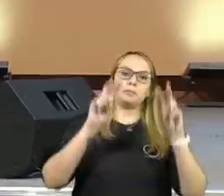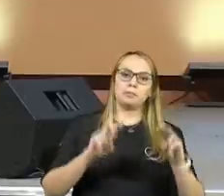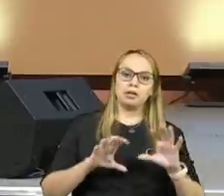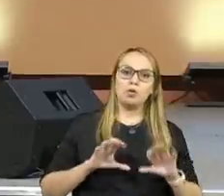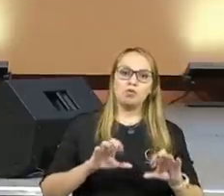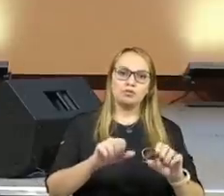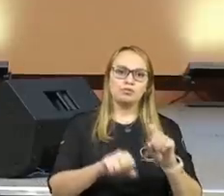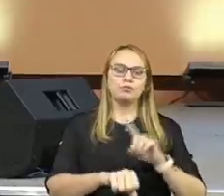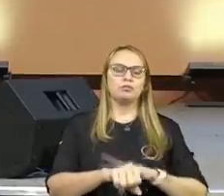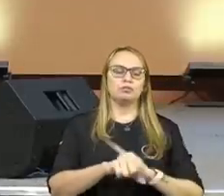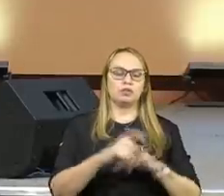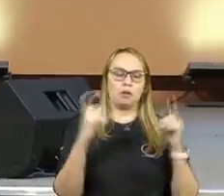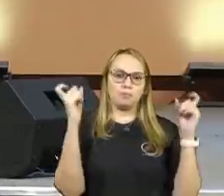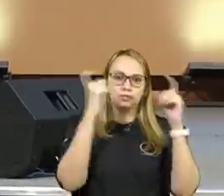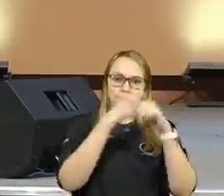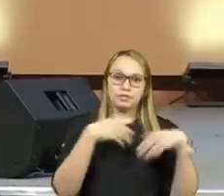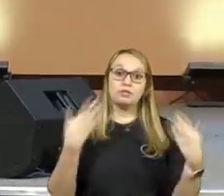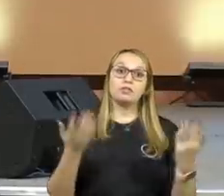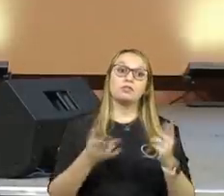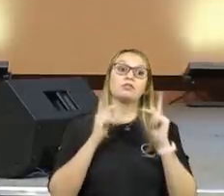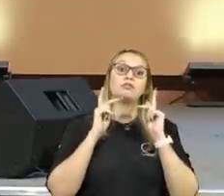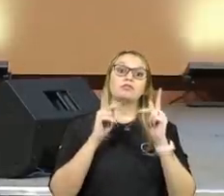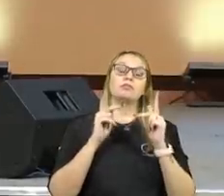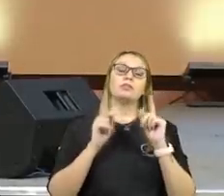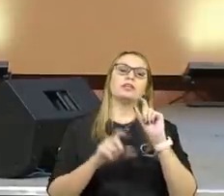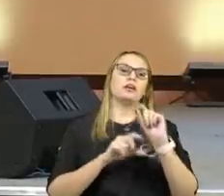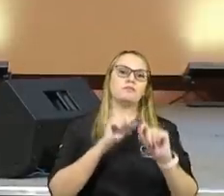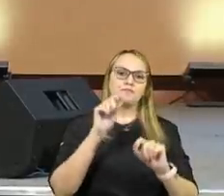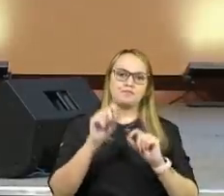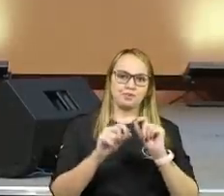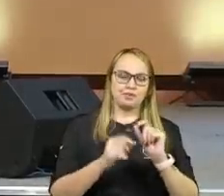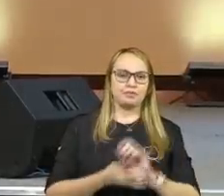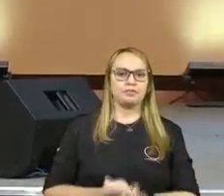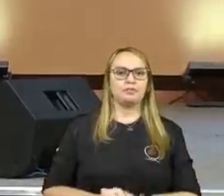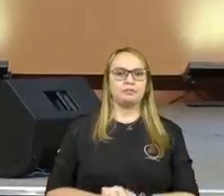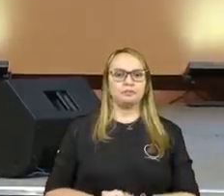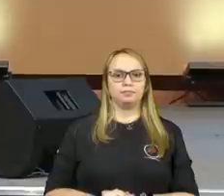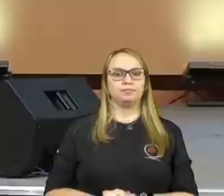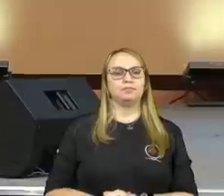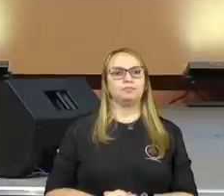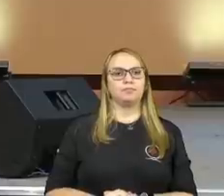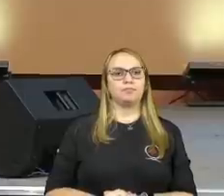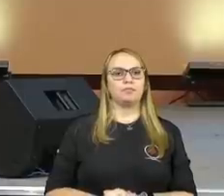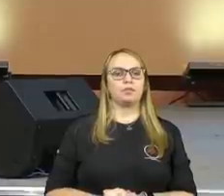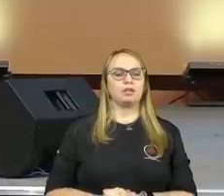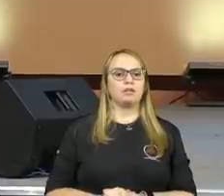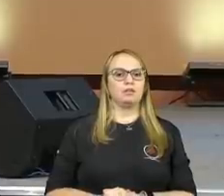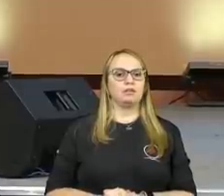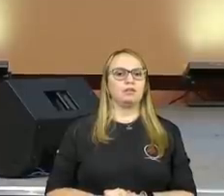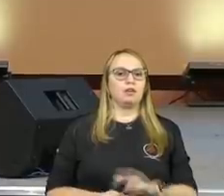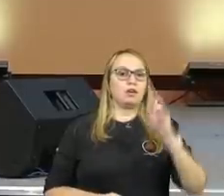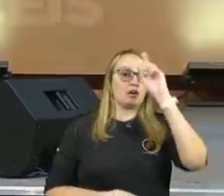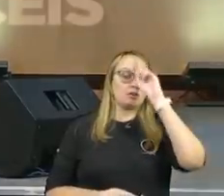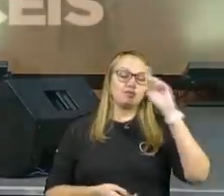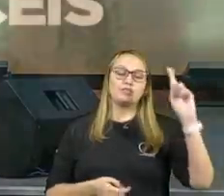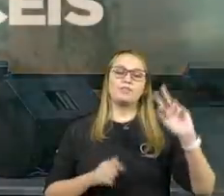tempos difíceis. E hoje eu vou falar sobre o Senhor